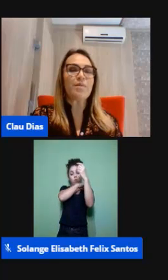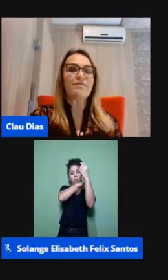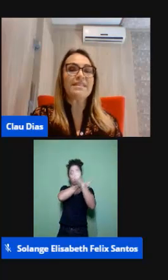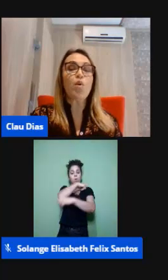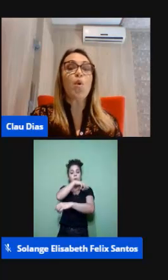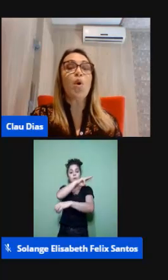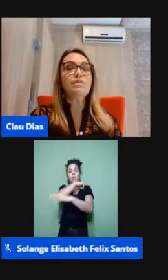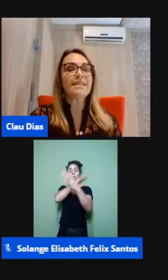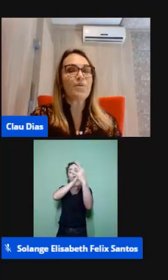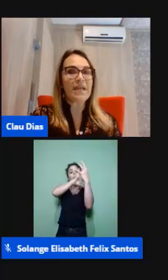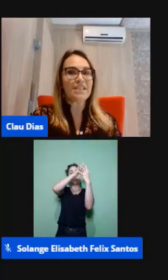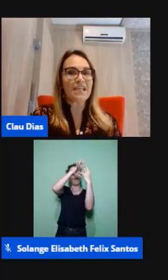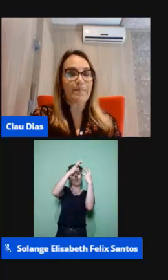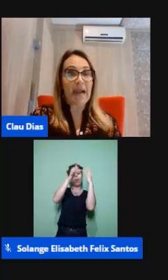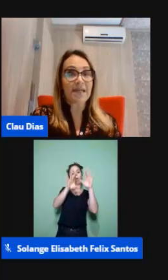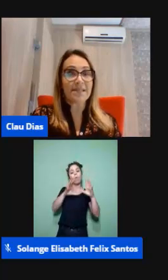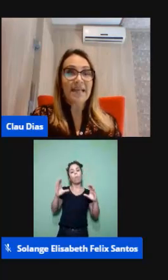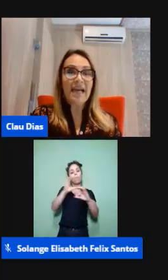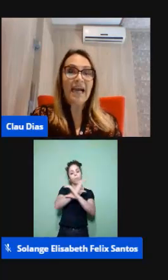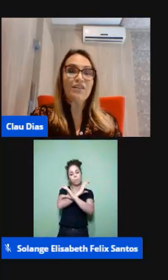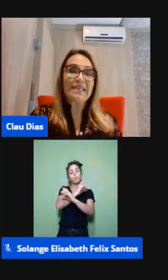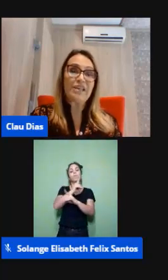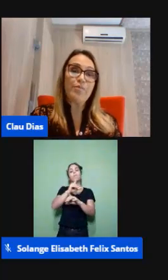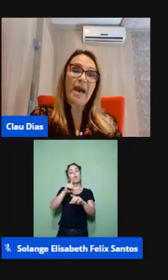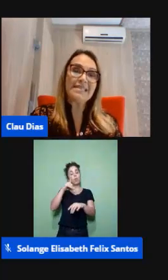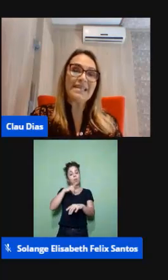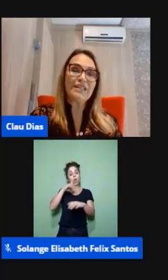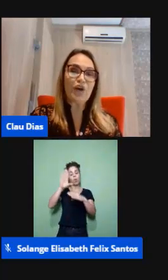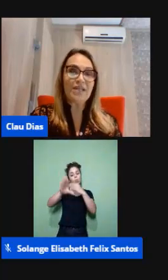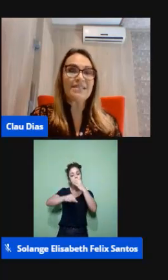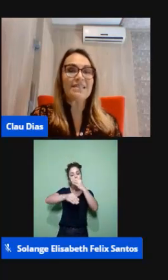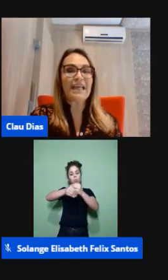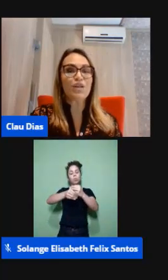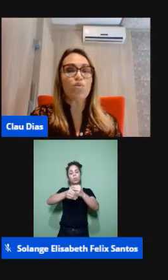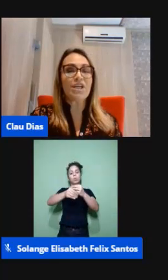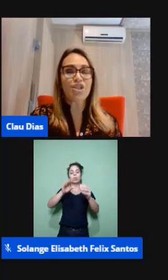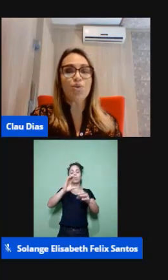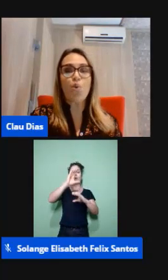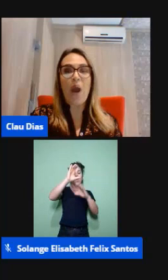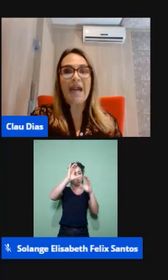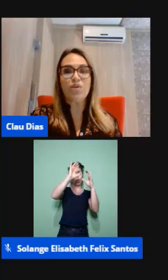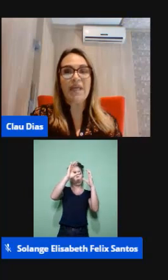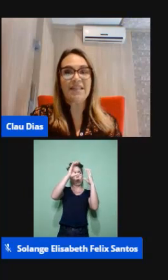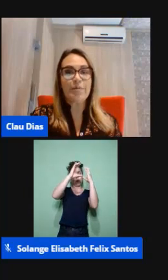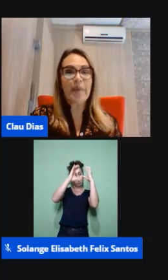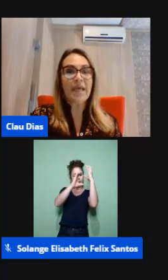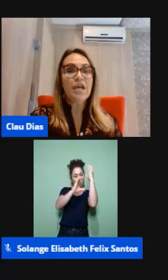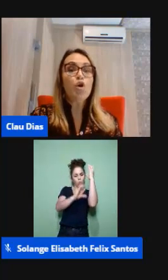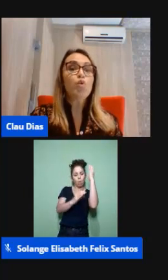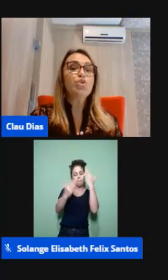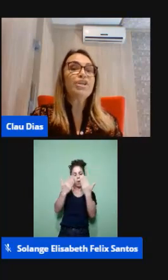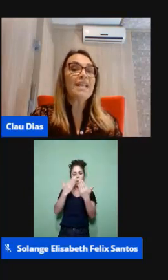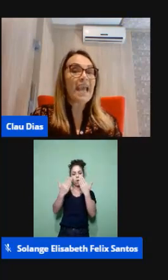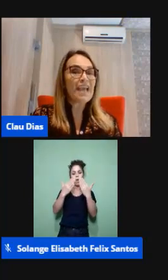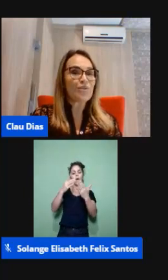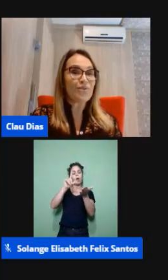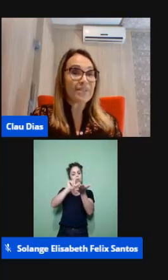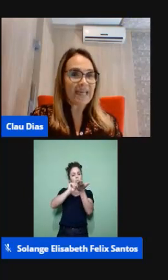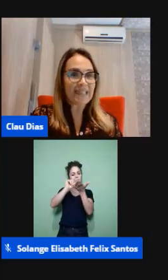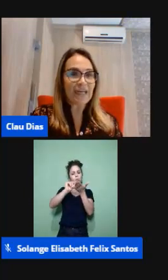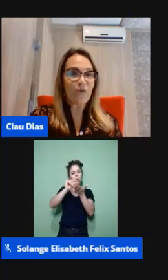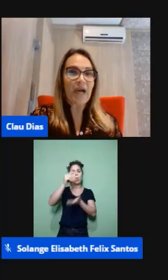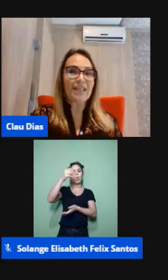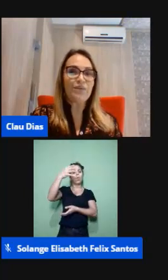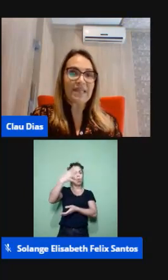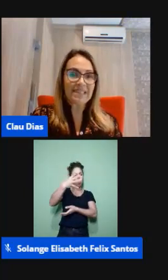se pode ter uma visão consequente das partes. A educação básica torna-se, dentro do artigo 4º da LDB, um direito